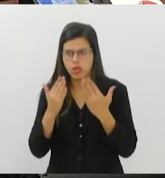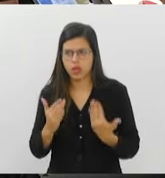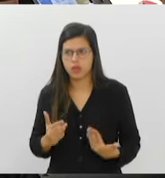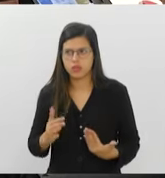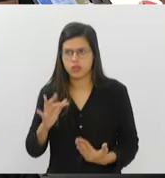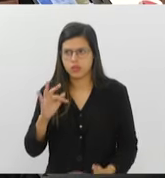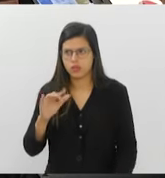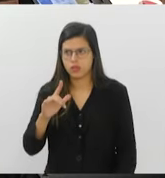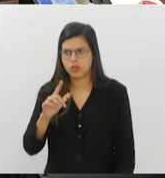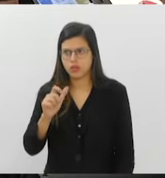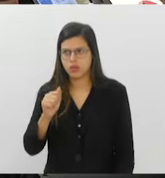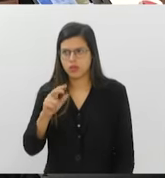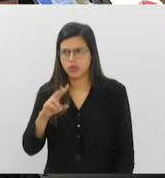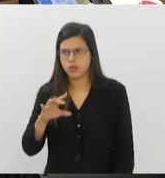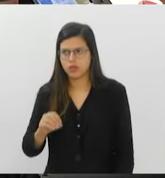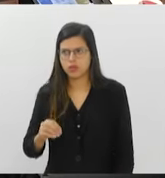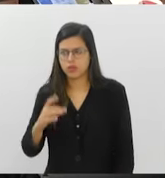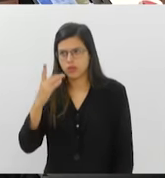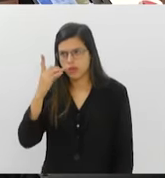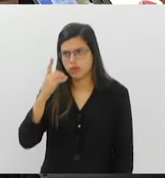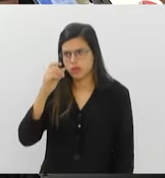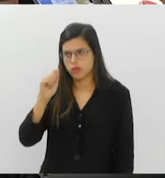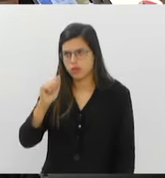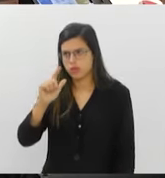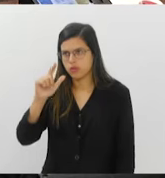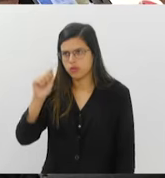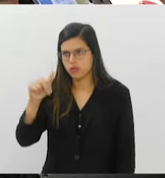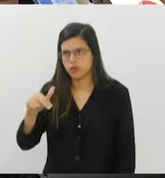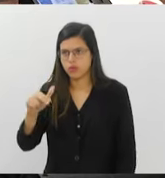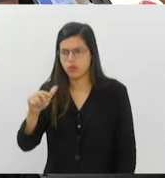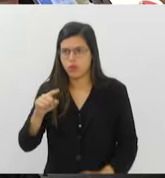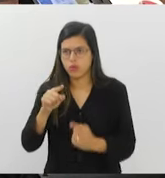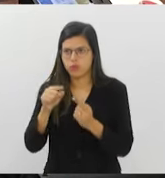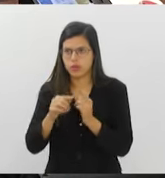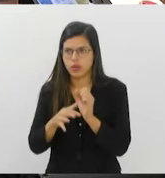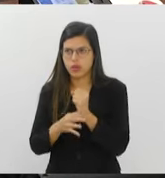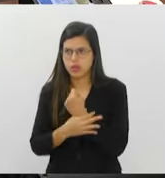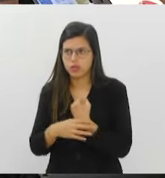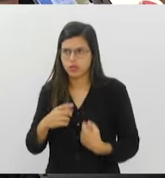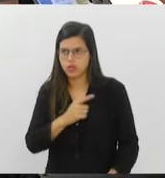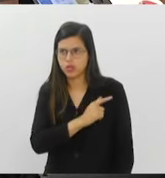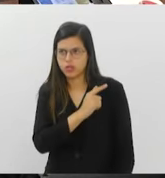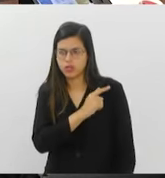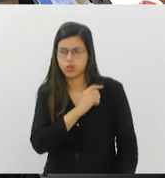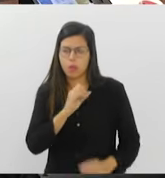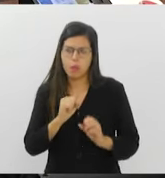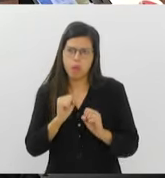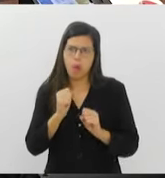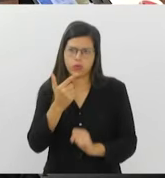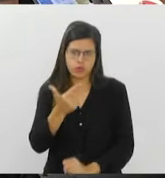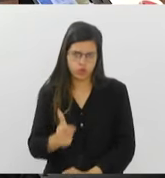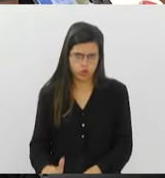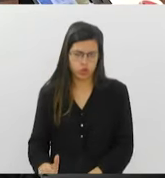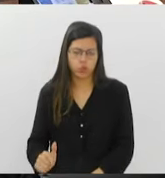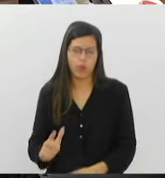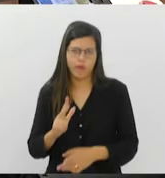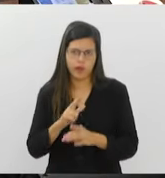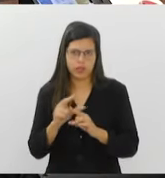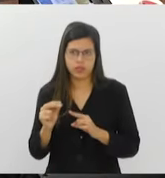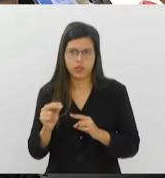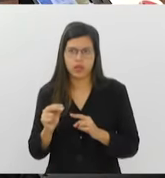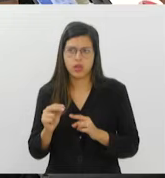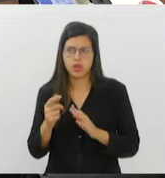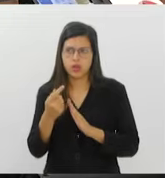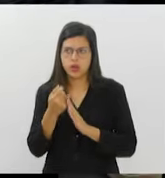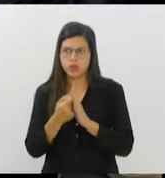Presidente, o deputado Ana Lopes colocou aqui que o objetivo dele é garantir que a atual gestão possa, inclusive, se reconduzir uma vez. E aí a redação